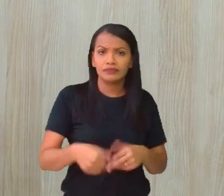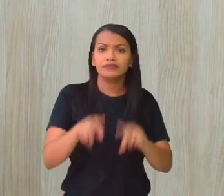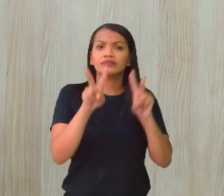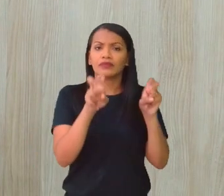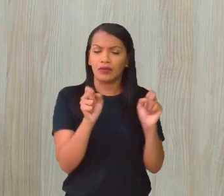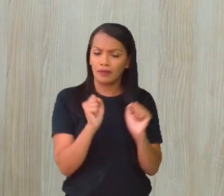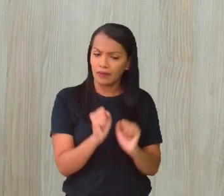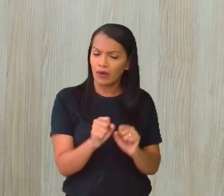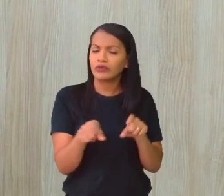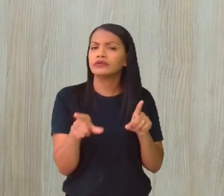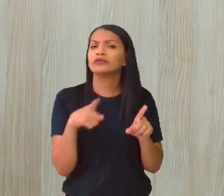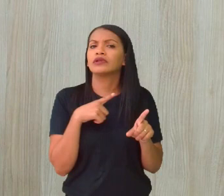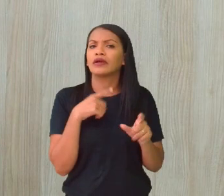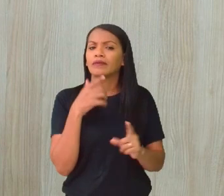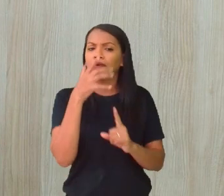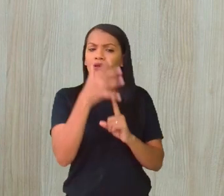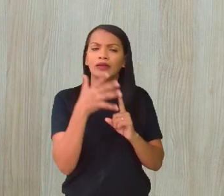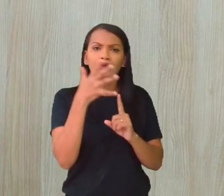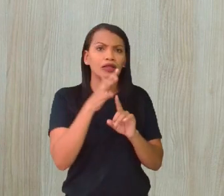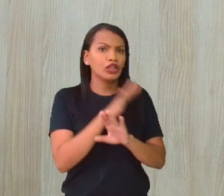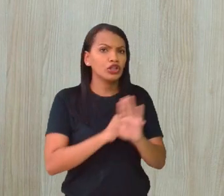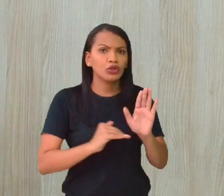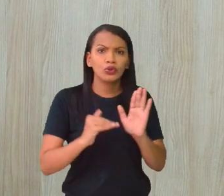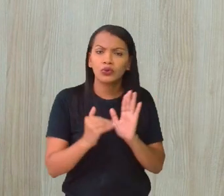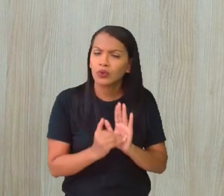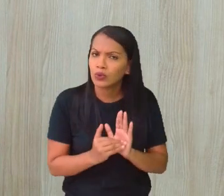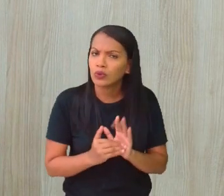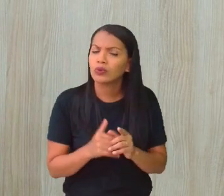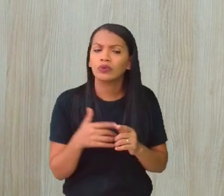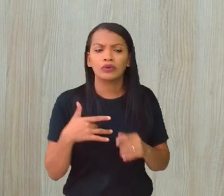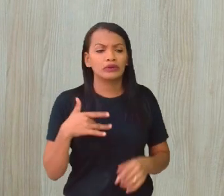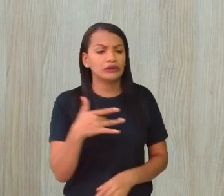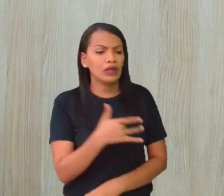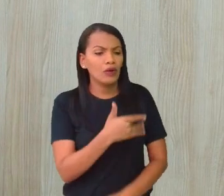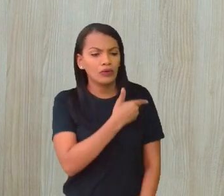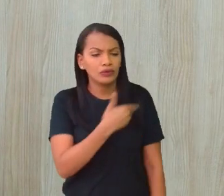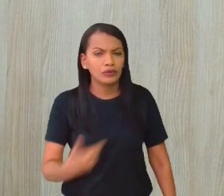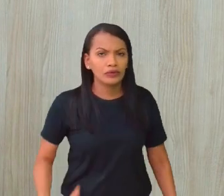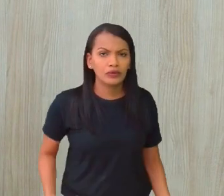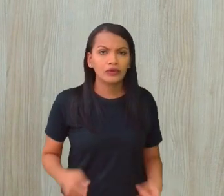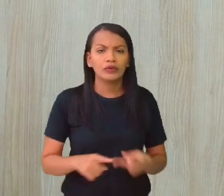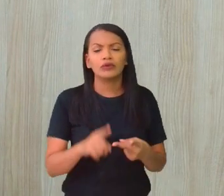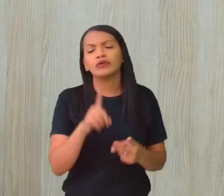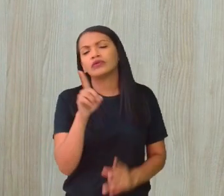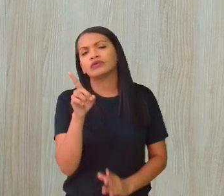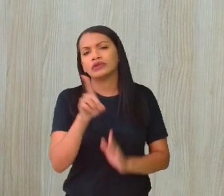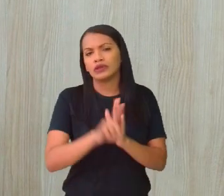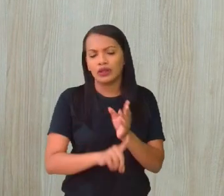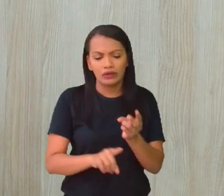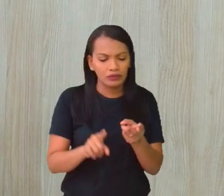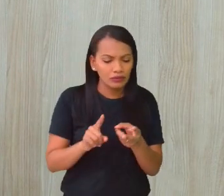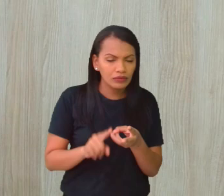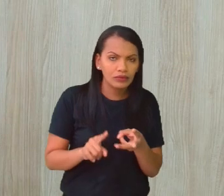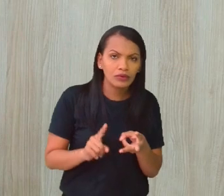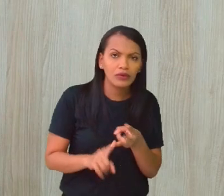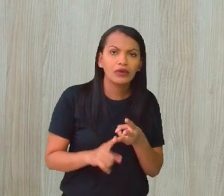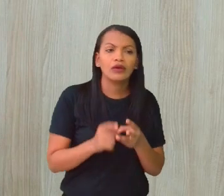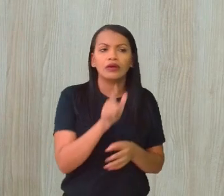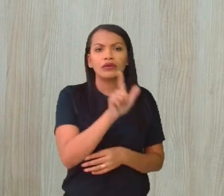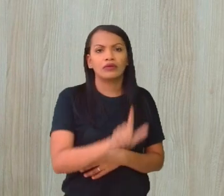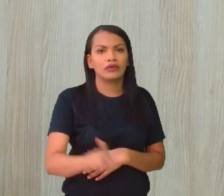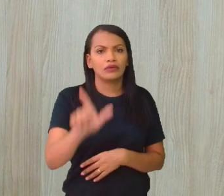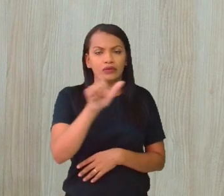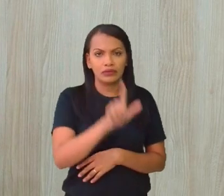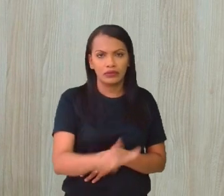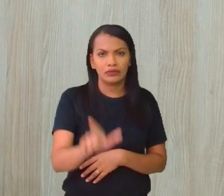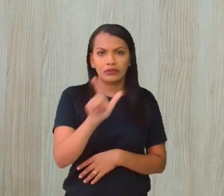ter palestras sobre tudo, né? Sim. Sobre saúde pública, sobre direitos, sobre literatura. Sempre